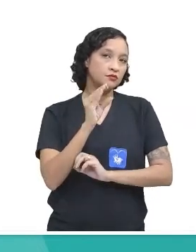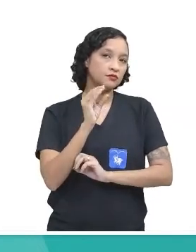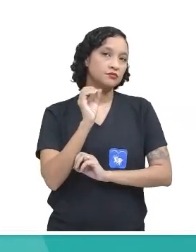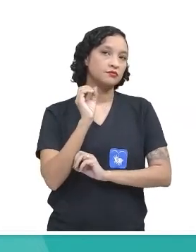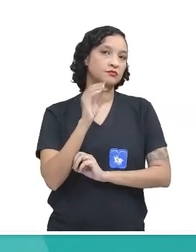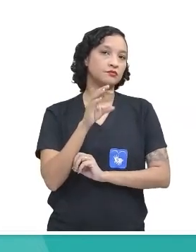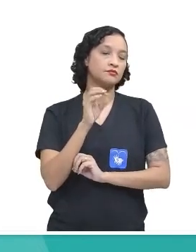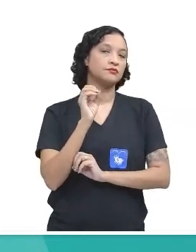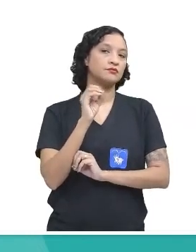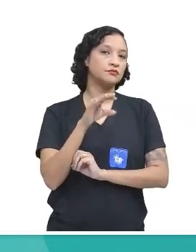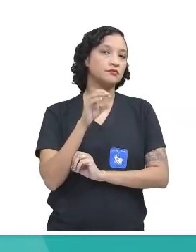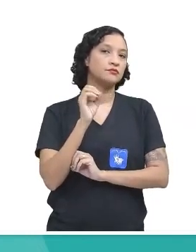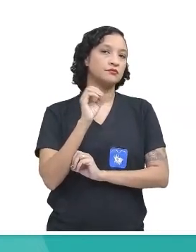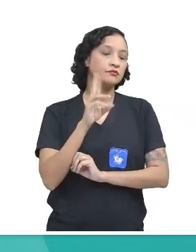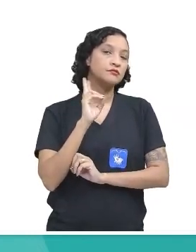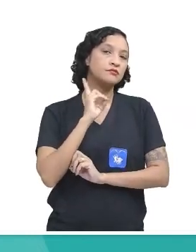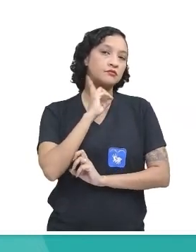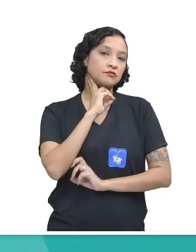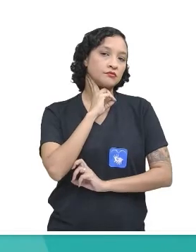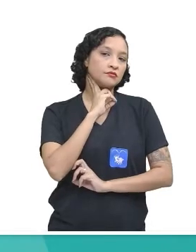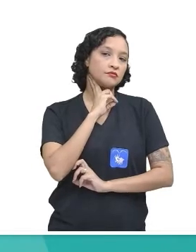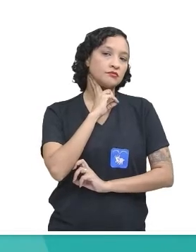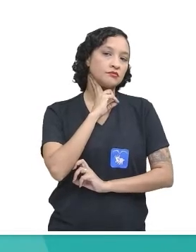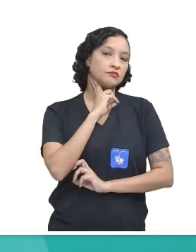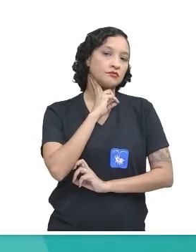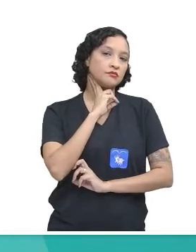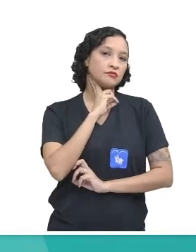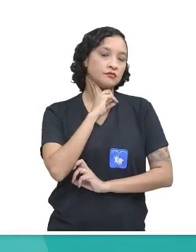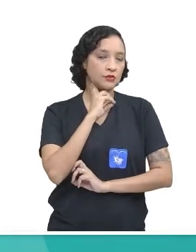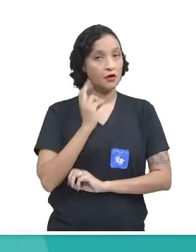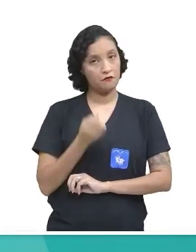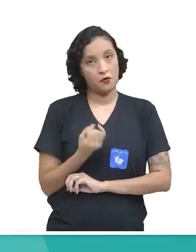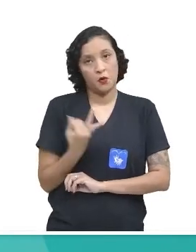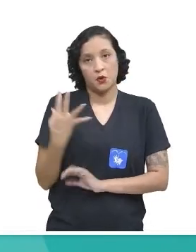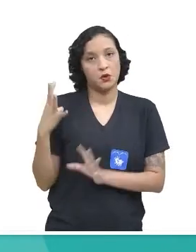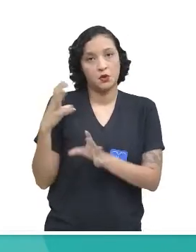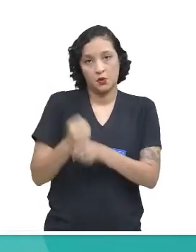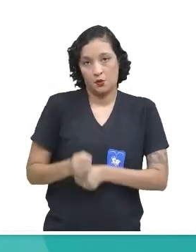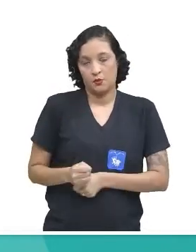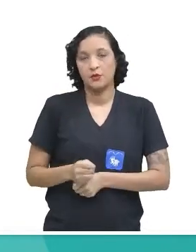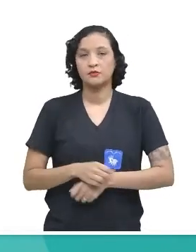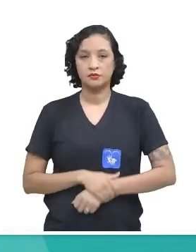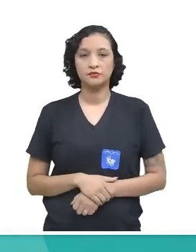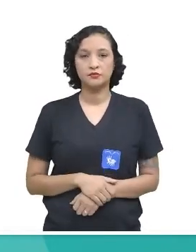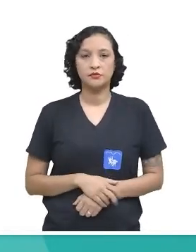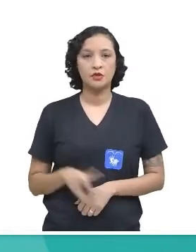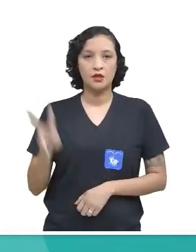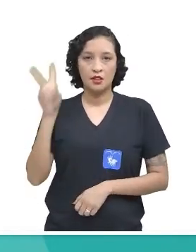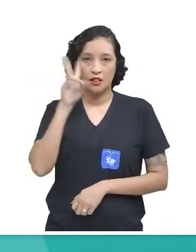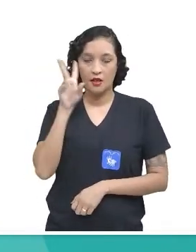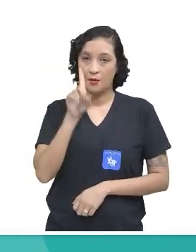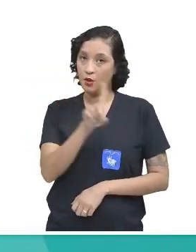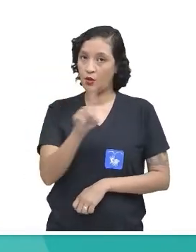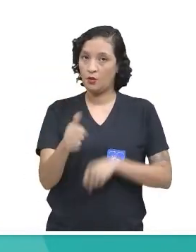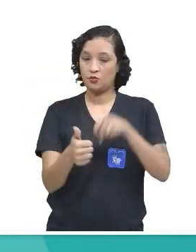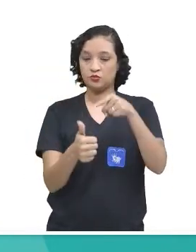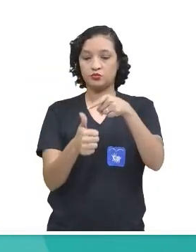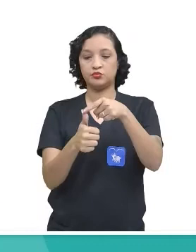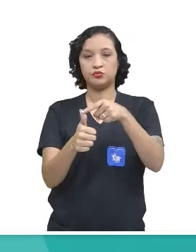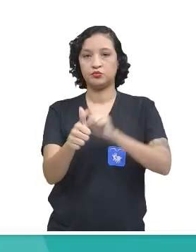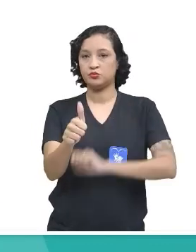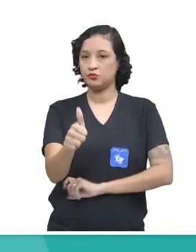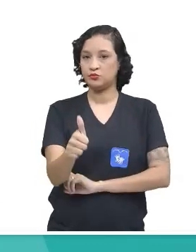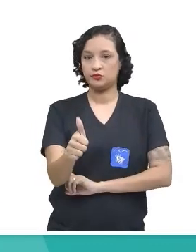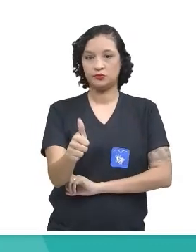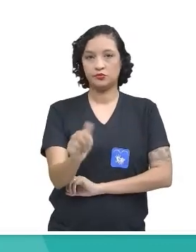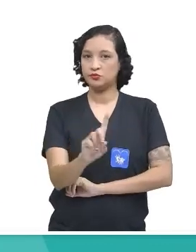localiza essa pulsação no pescoço e a partir daí você faz a contagem. Lembrando que não usamos o dedo